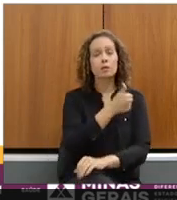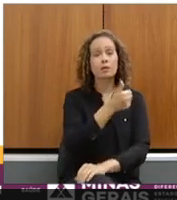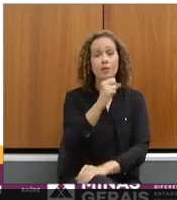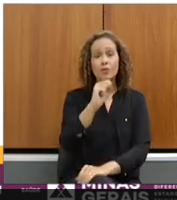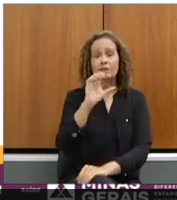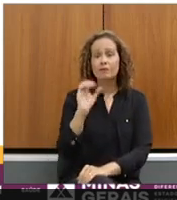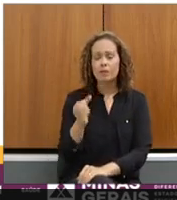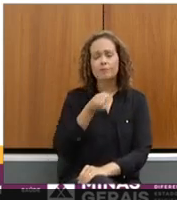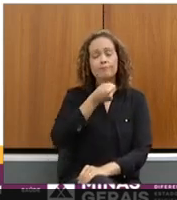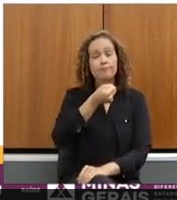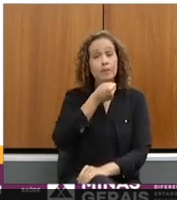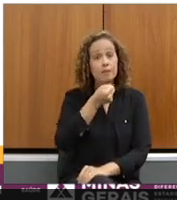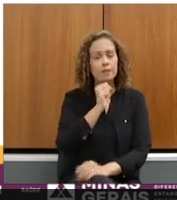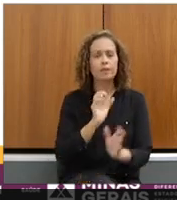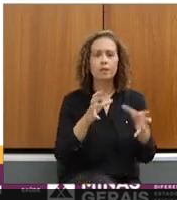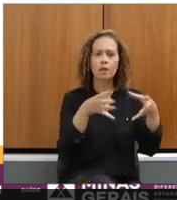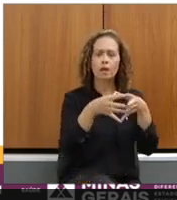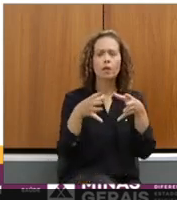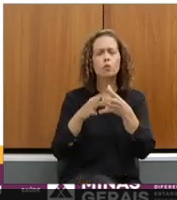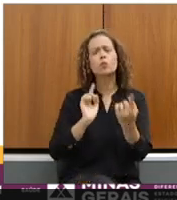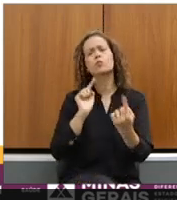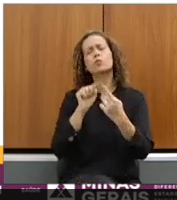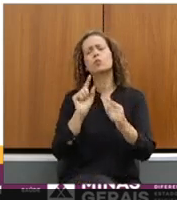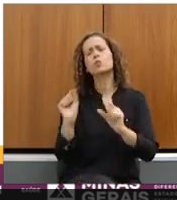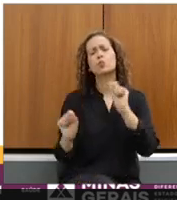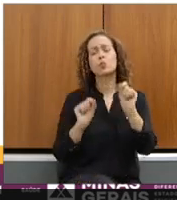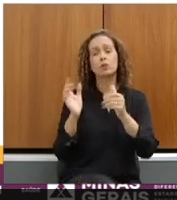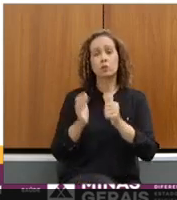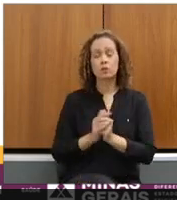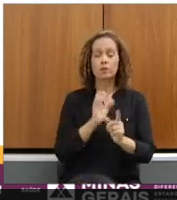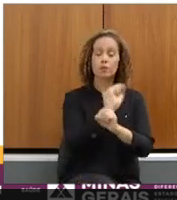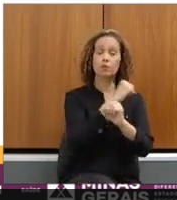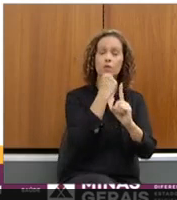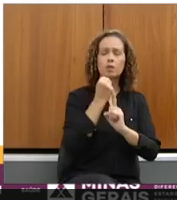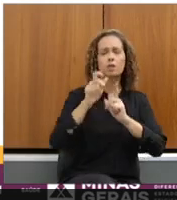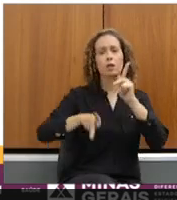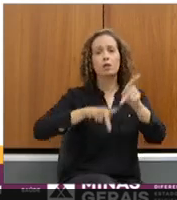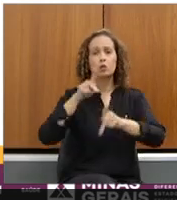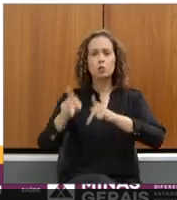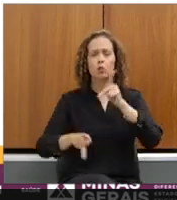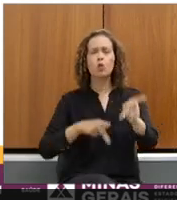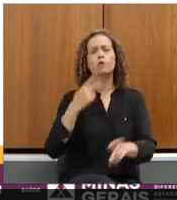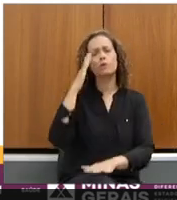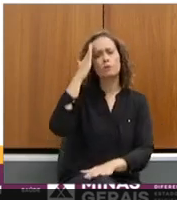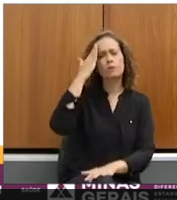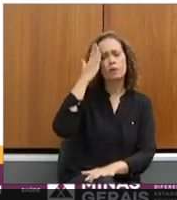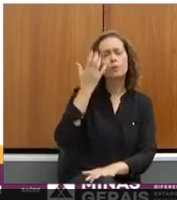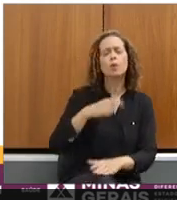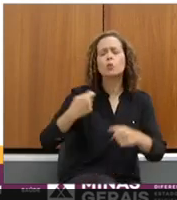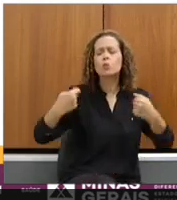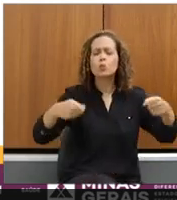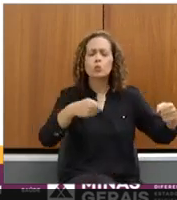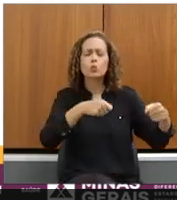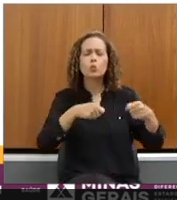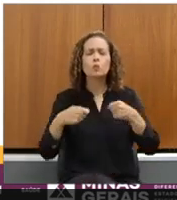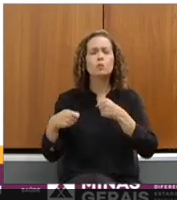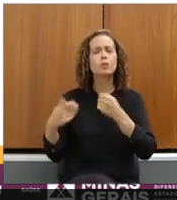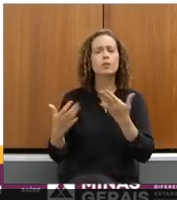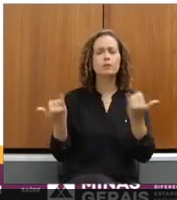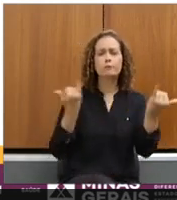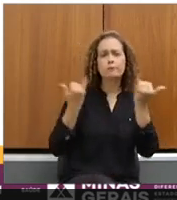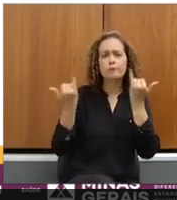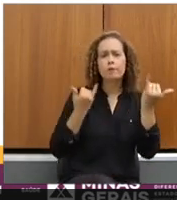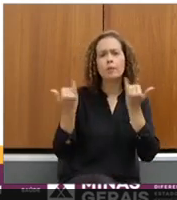coletivas com que objetivo de manter a sociedade absolutamente alinhada às necessidades de